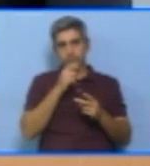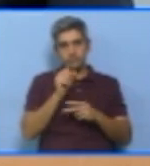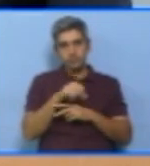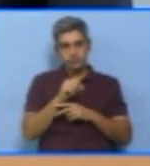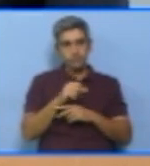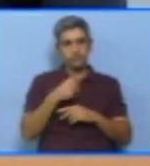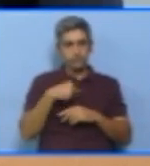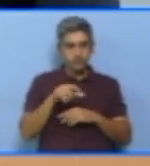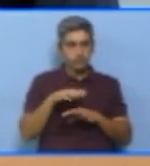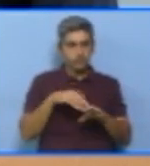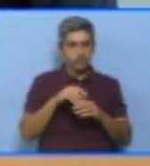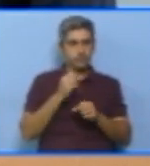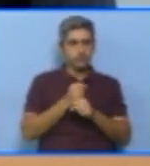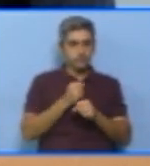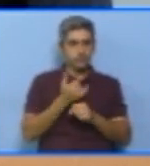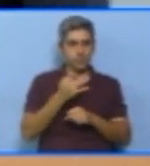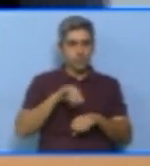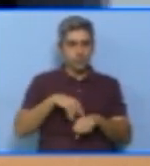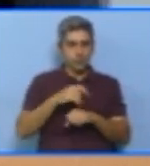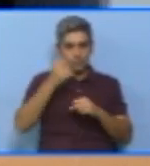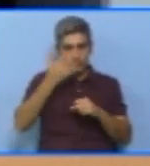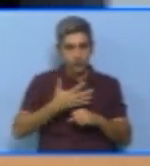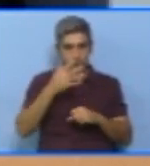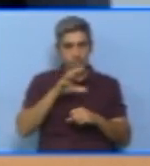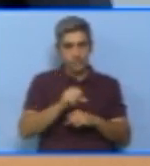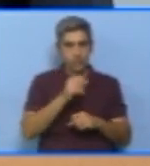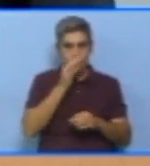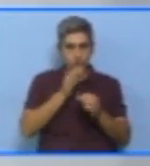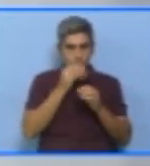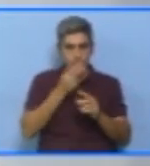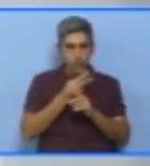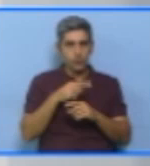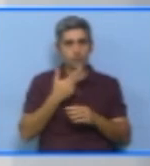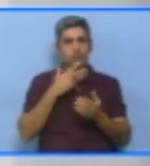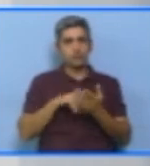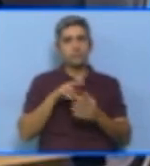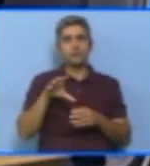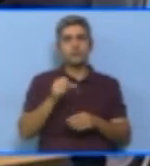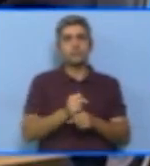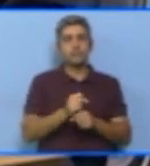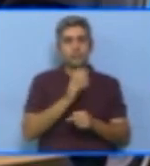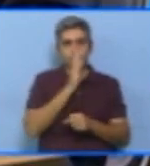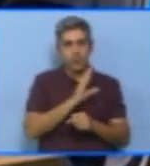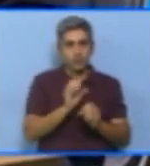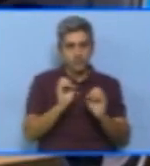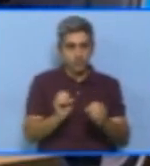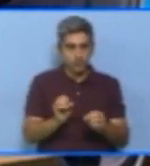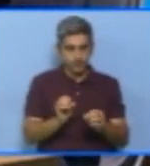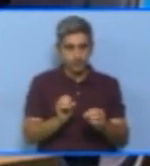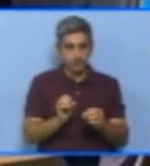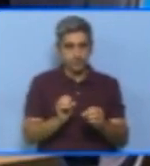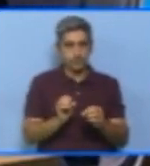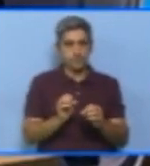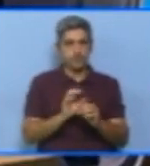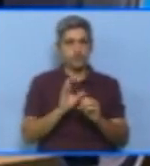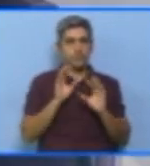senhor, vou para a vinha, trabalho 24 horas por dia a apanhar uvas e depois chega lá e não apanham nenhuma. Portanto, isto é só para dizer, e